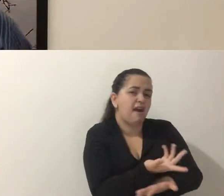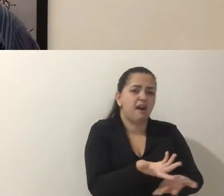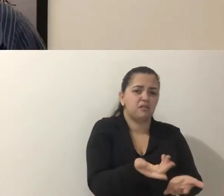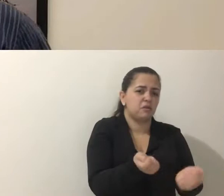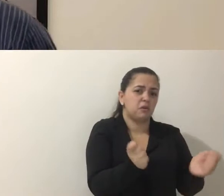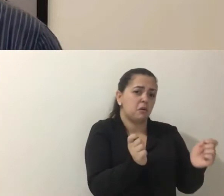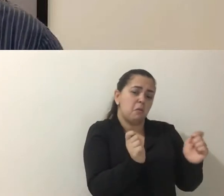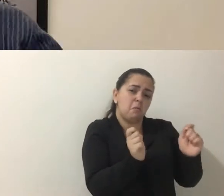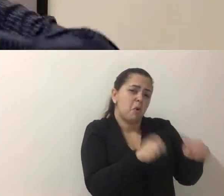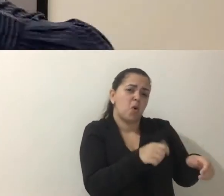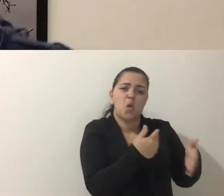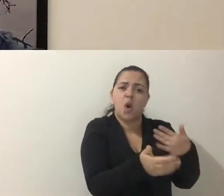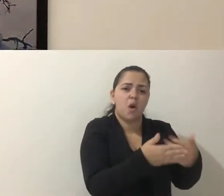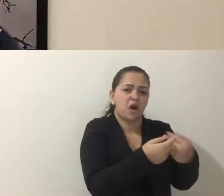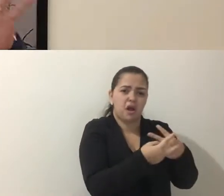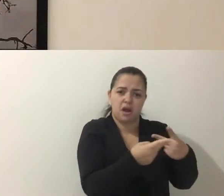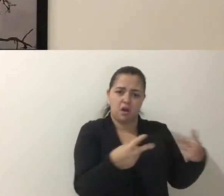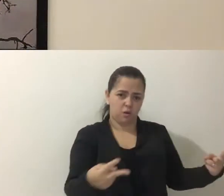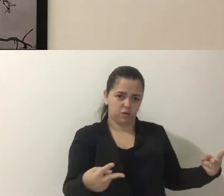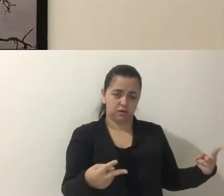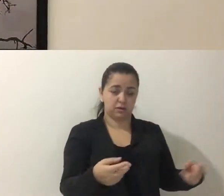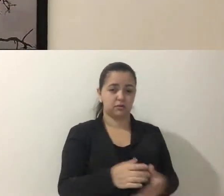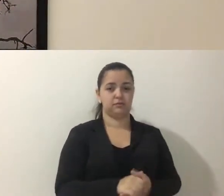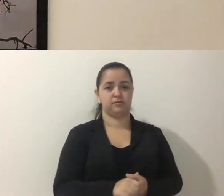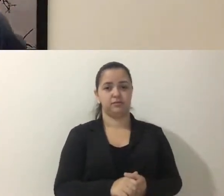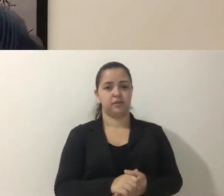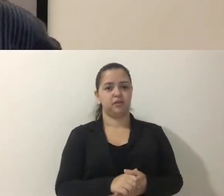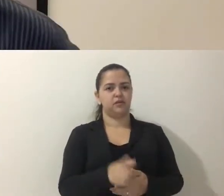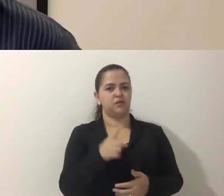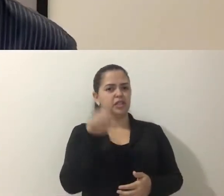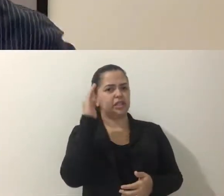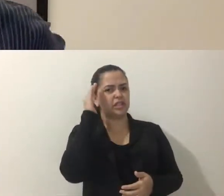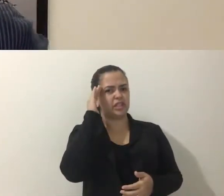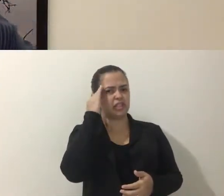impróprio ou indecente poderia ser qualquer coisa. Para você ter ideia,